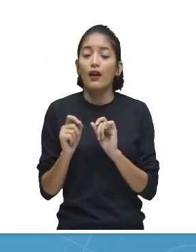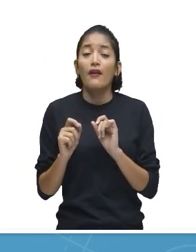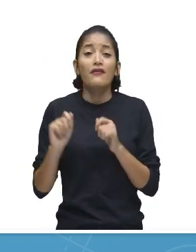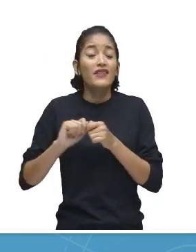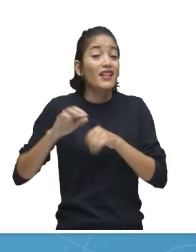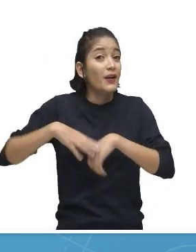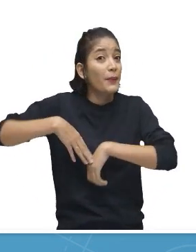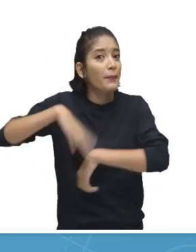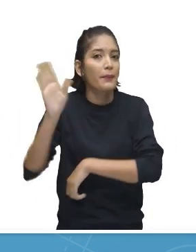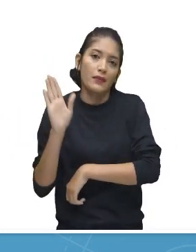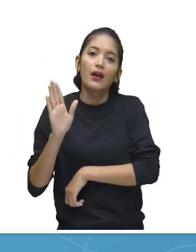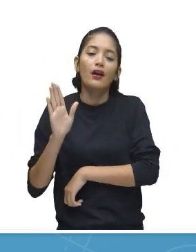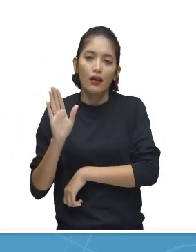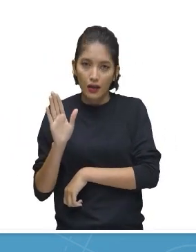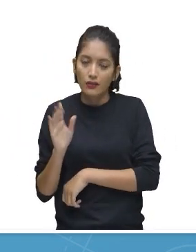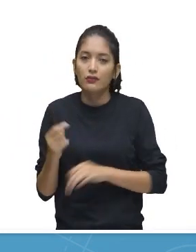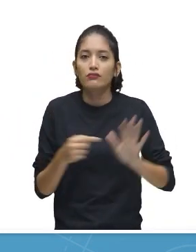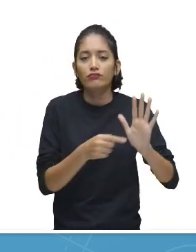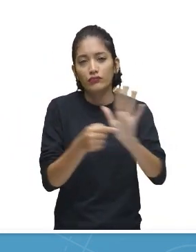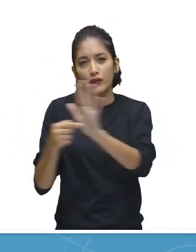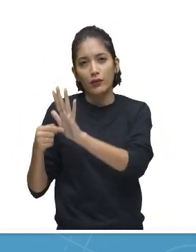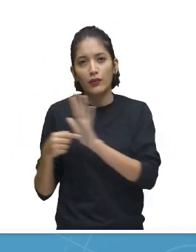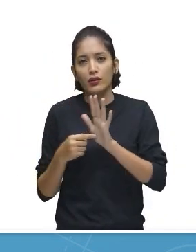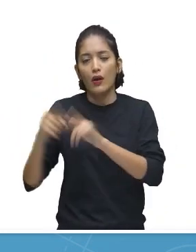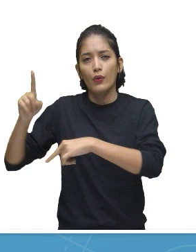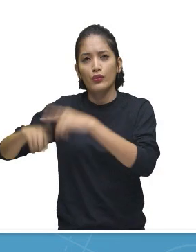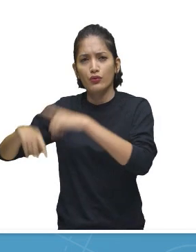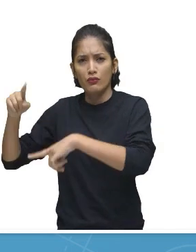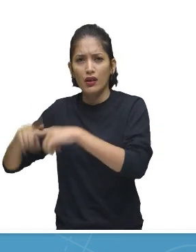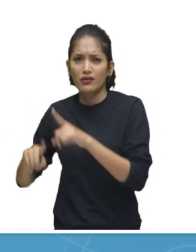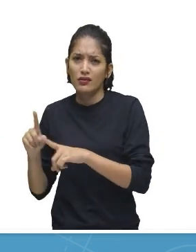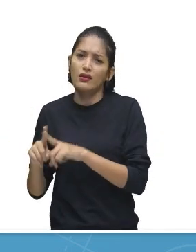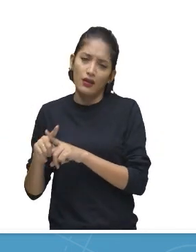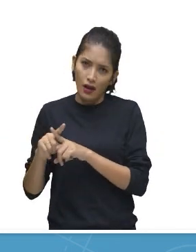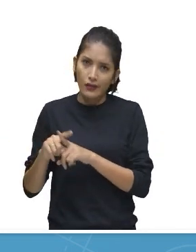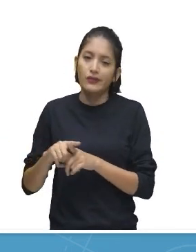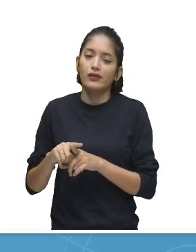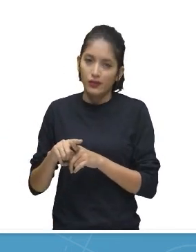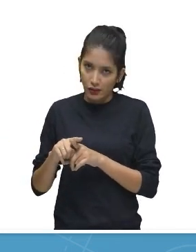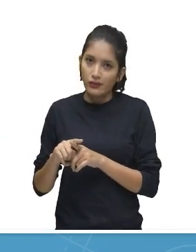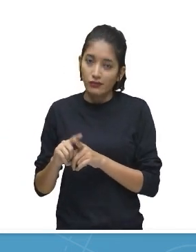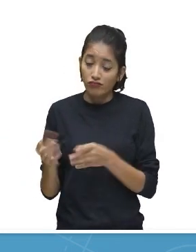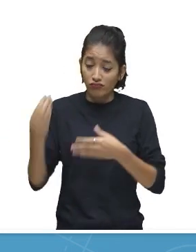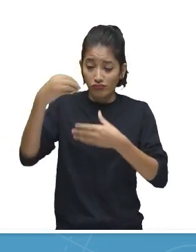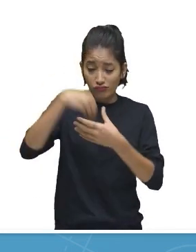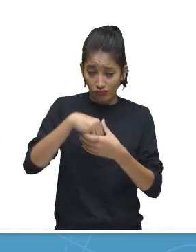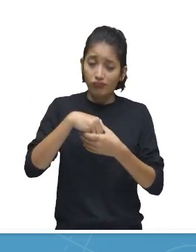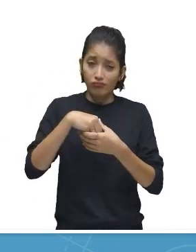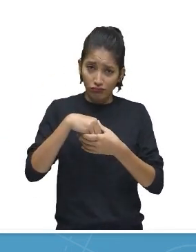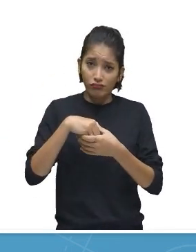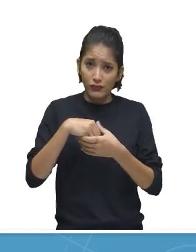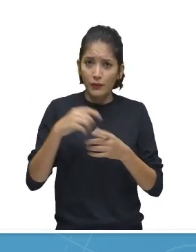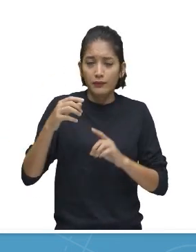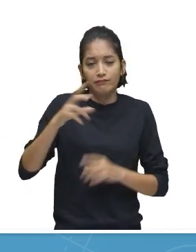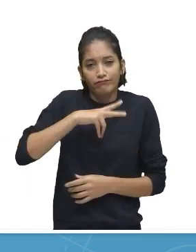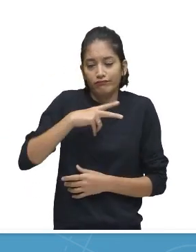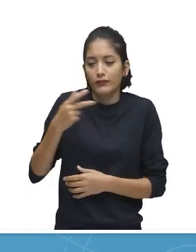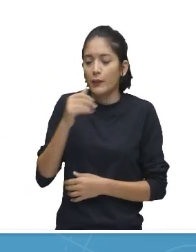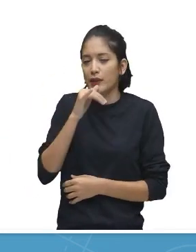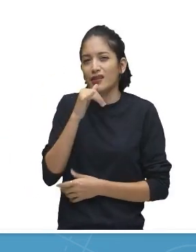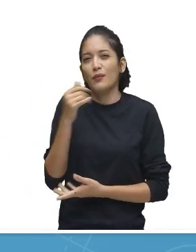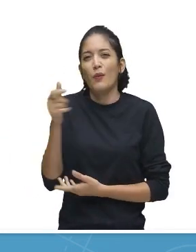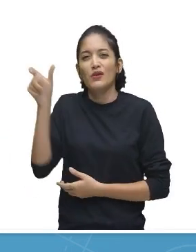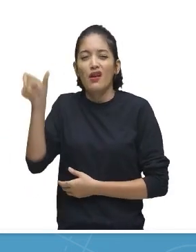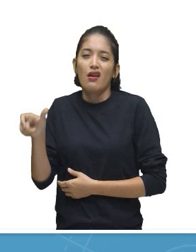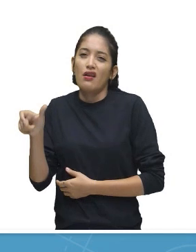do que Cézanne. Eles passaram a representar os objetos com todas as suas partes no mesmo plano. É como se eles